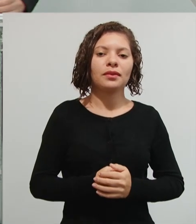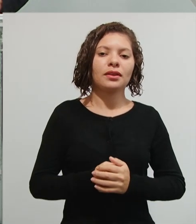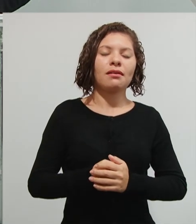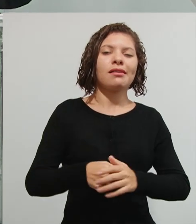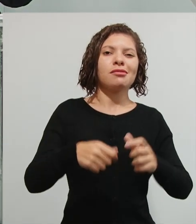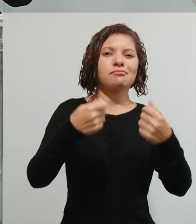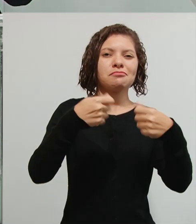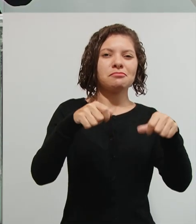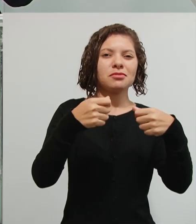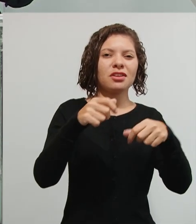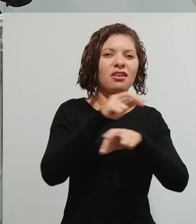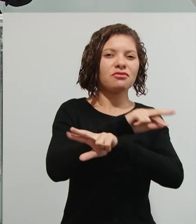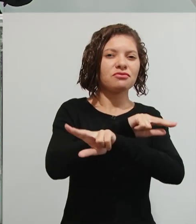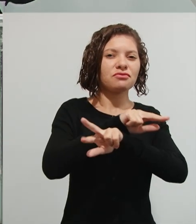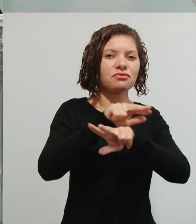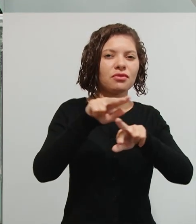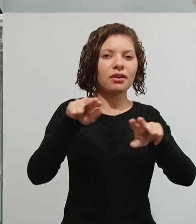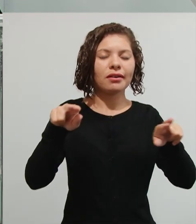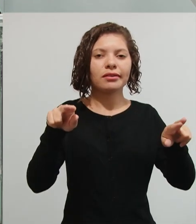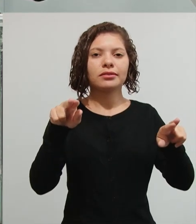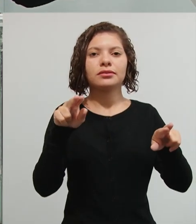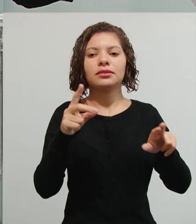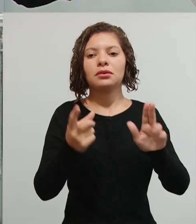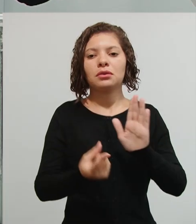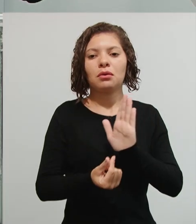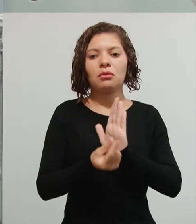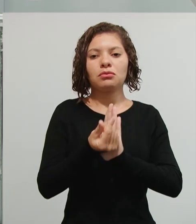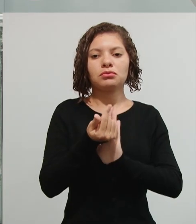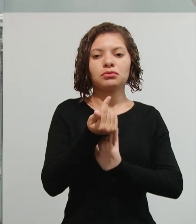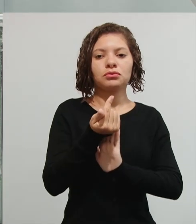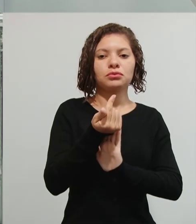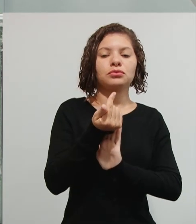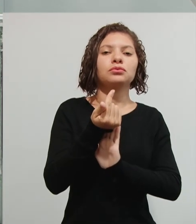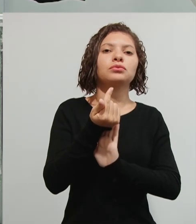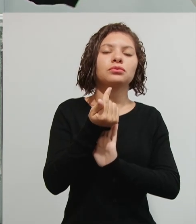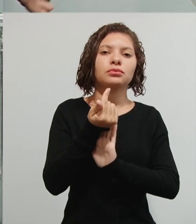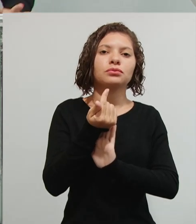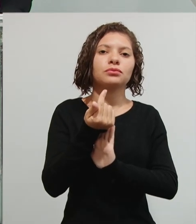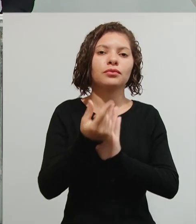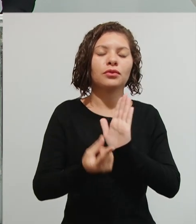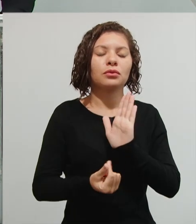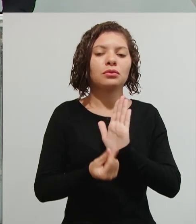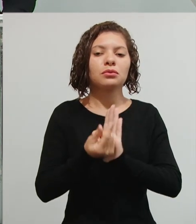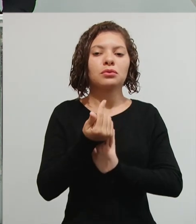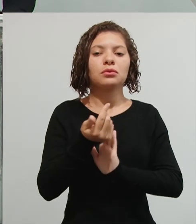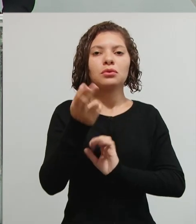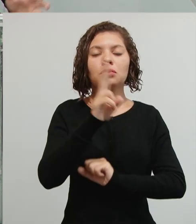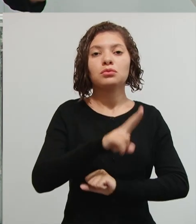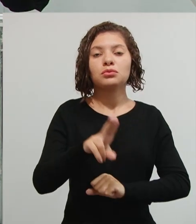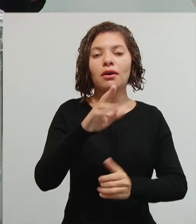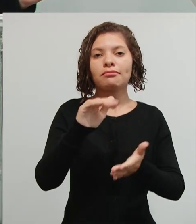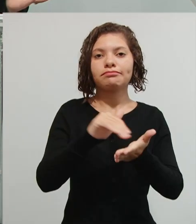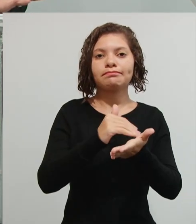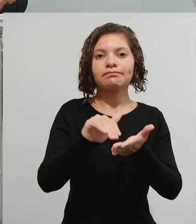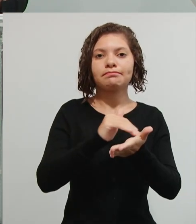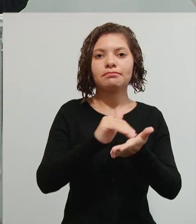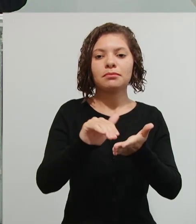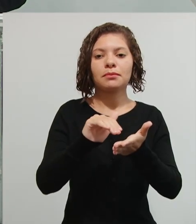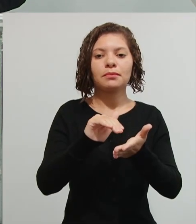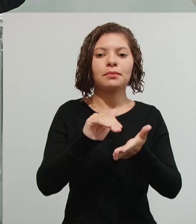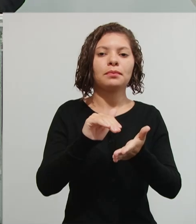grandes. Então, quando o cobertor do orçamento tampa uma pasta, quando ele cobre as necessidades de uma secretaria, muitas vezes ele